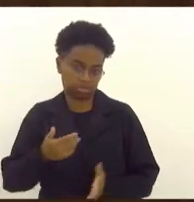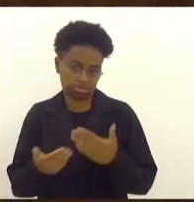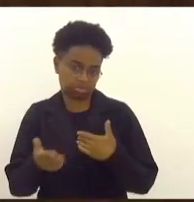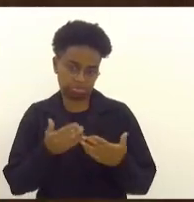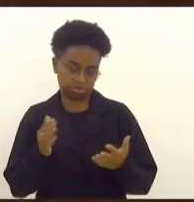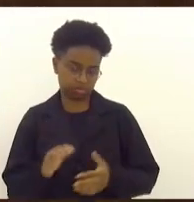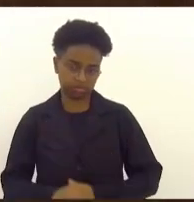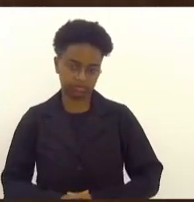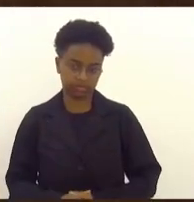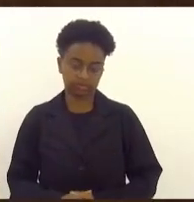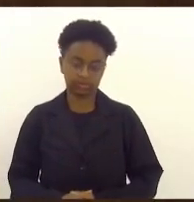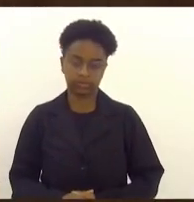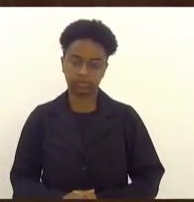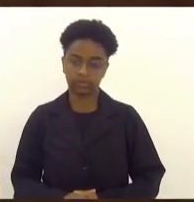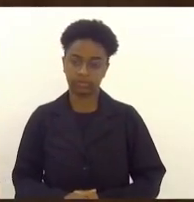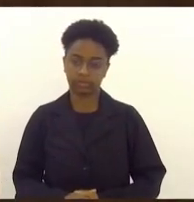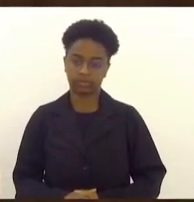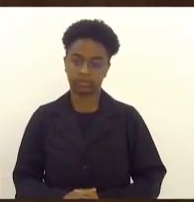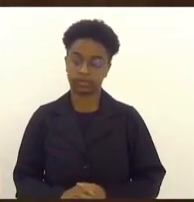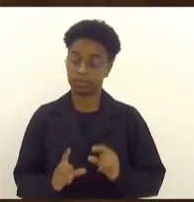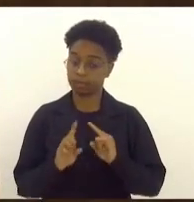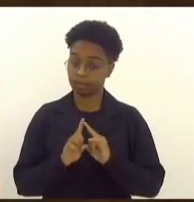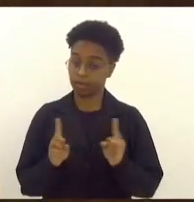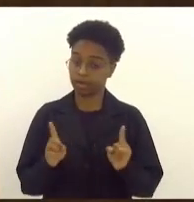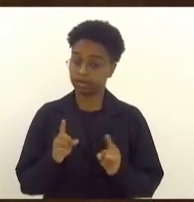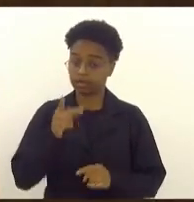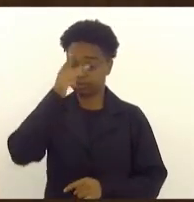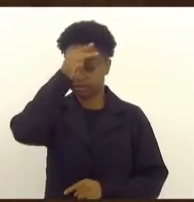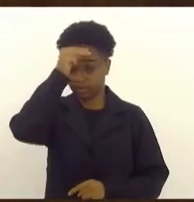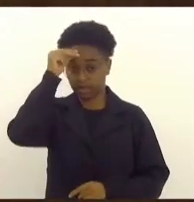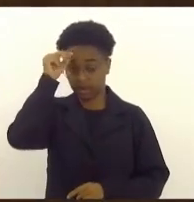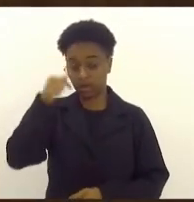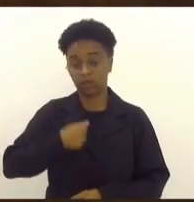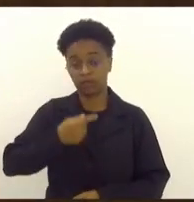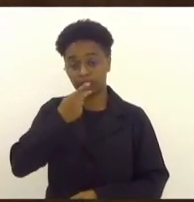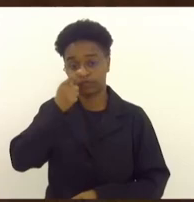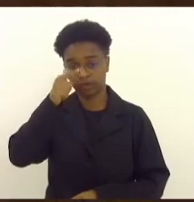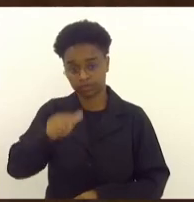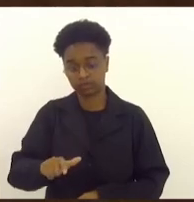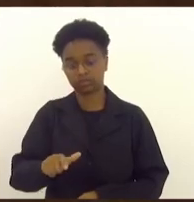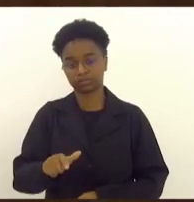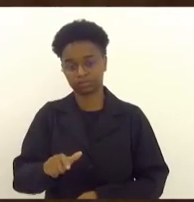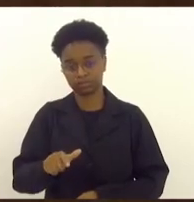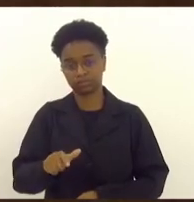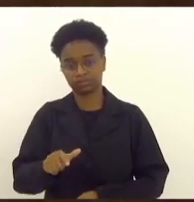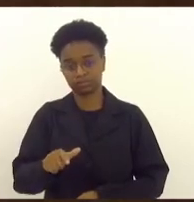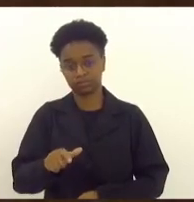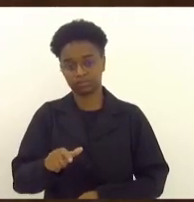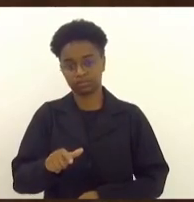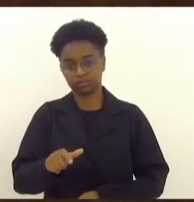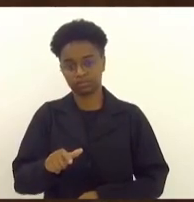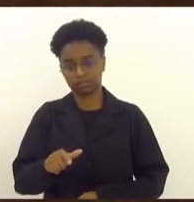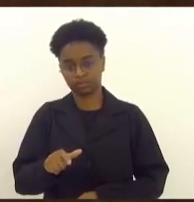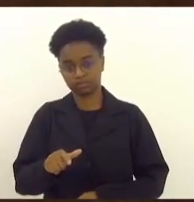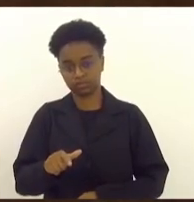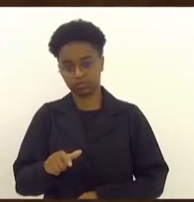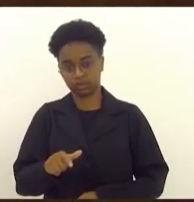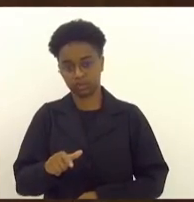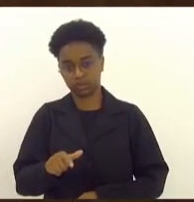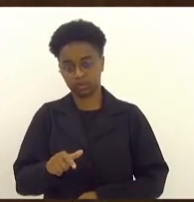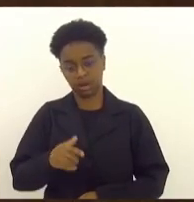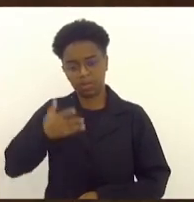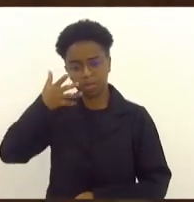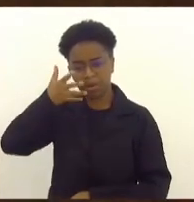mas Além disso senhor presidente eu volto a dizer o seguinte tudo que foi dito